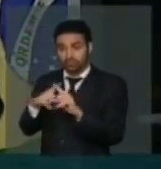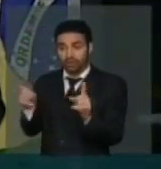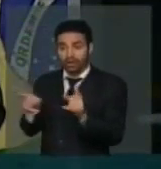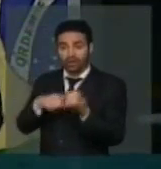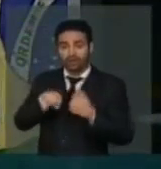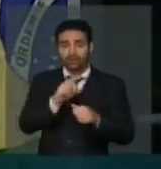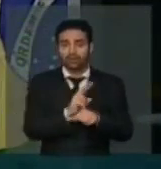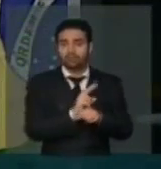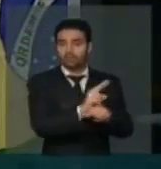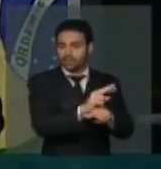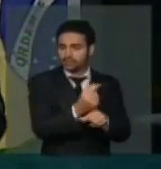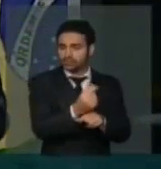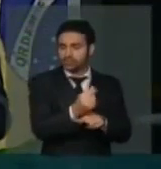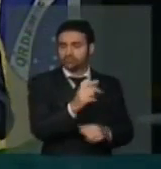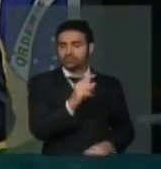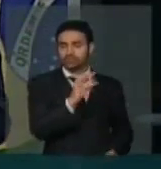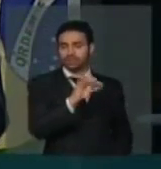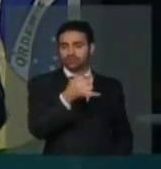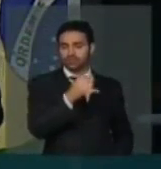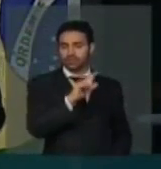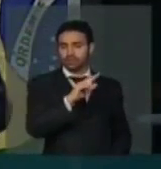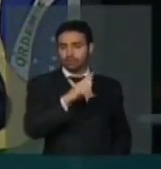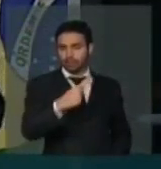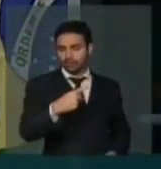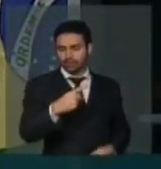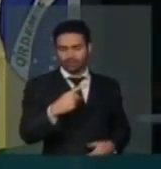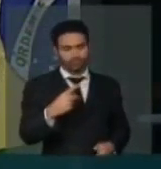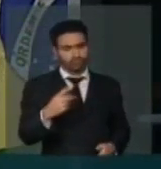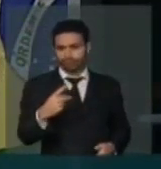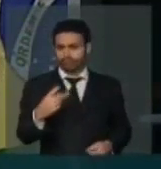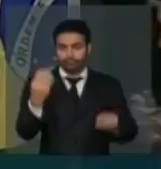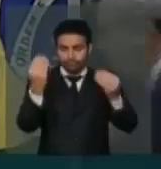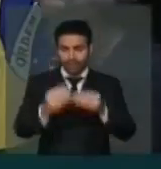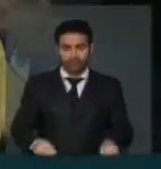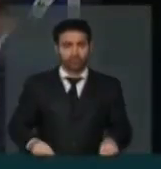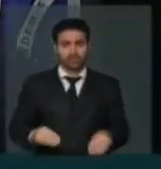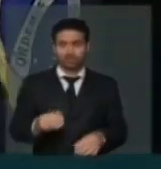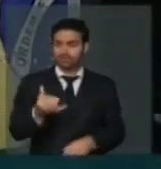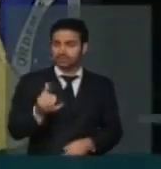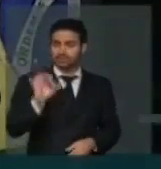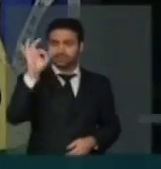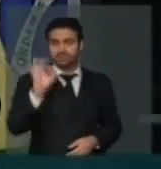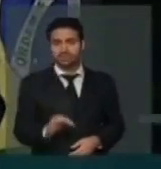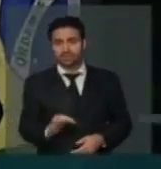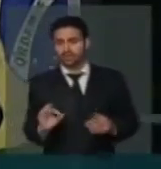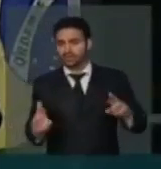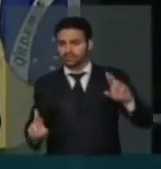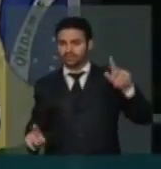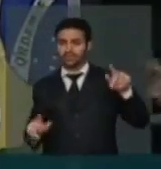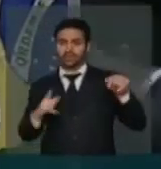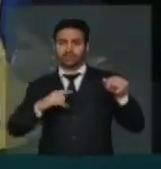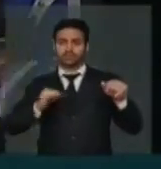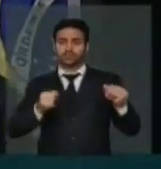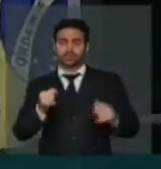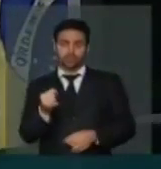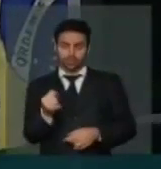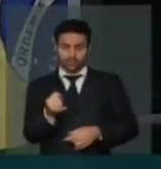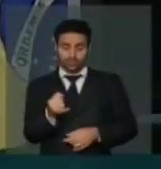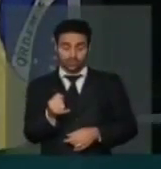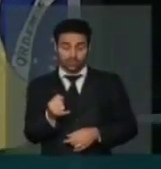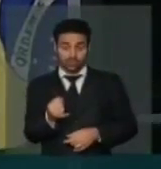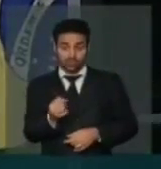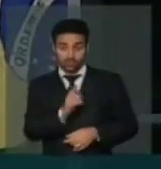TJLP. Há um gap aí de mais de 6% de juros que